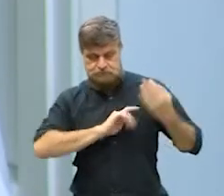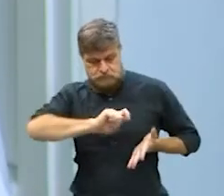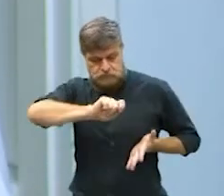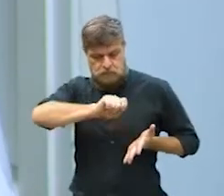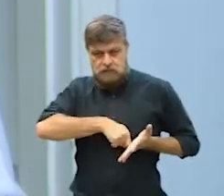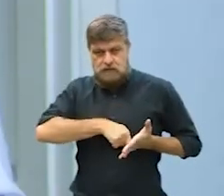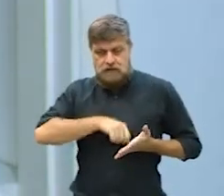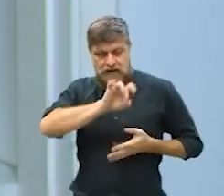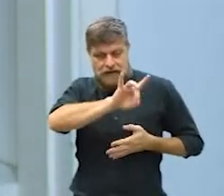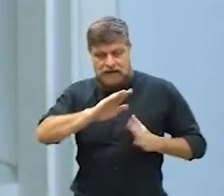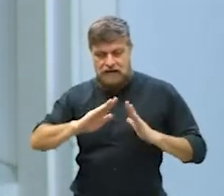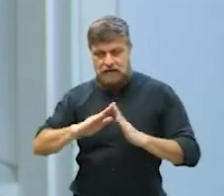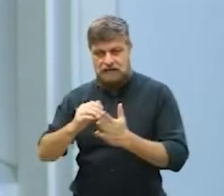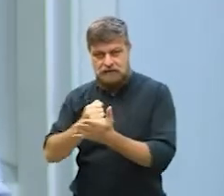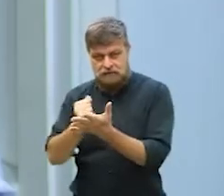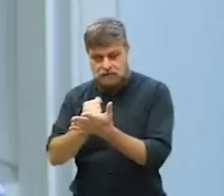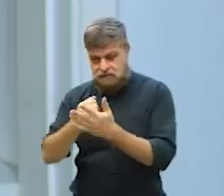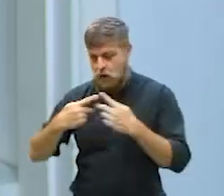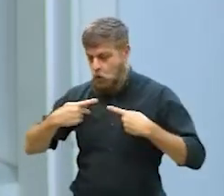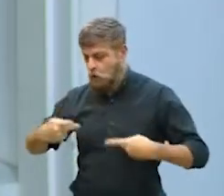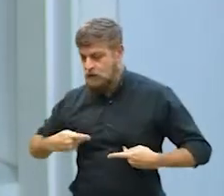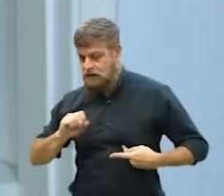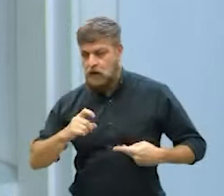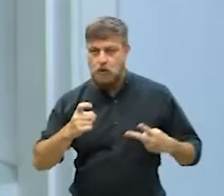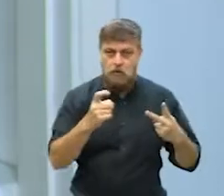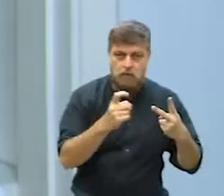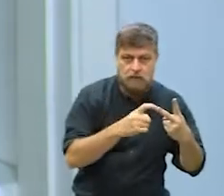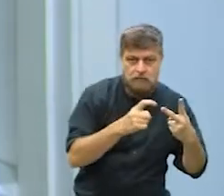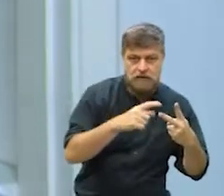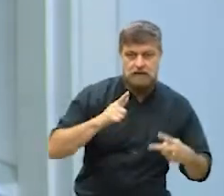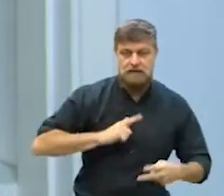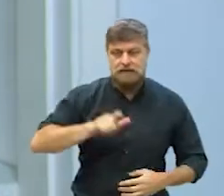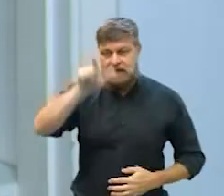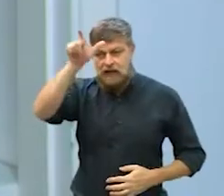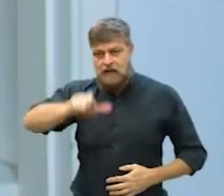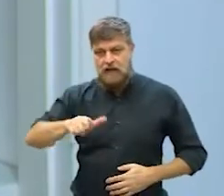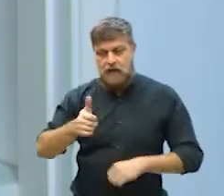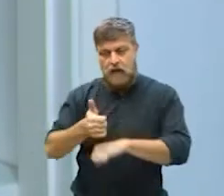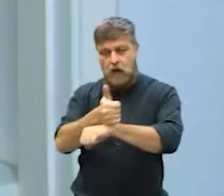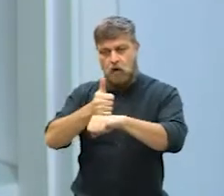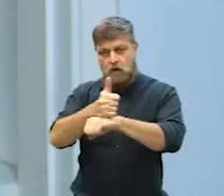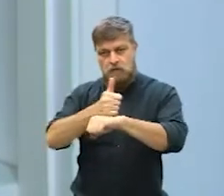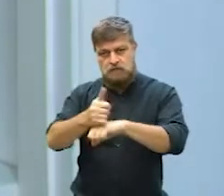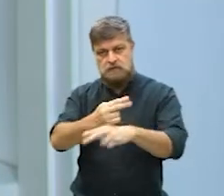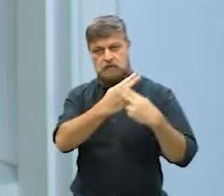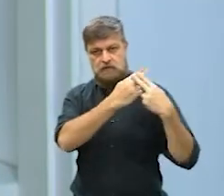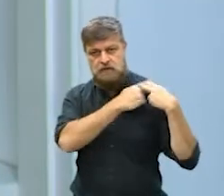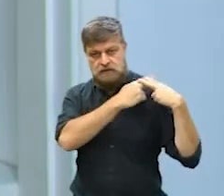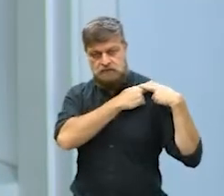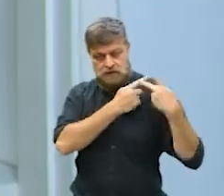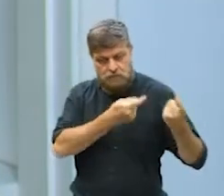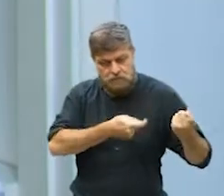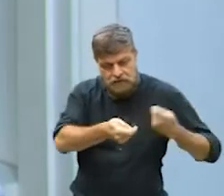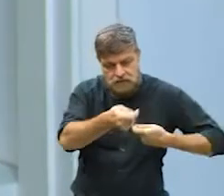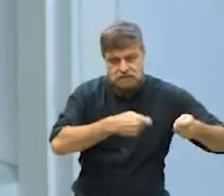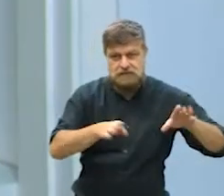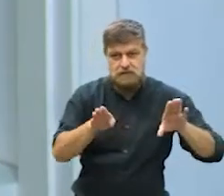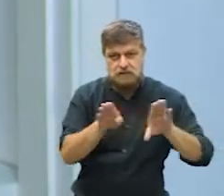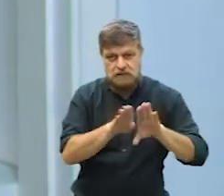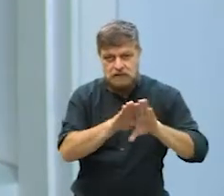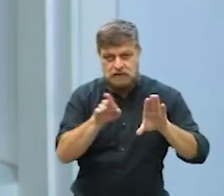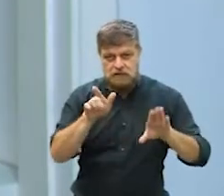responsável técnico. Então, em todas as farmácias, independente se são humanas ou veterinárias, sempre vai existir a figura do farmacêutico, que é responsável por